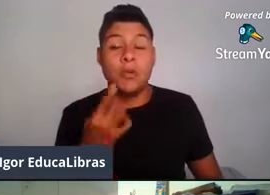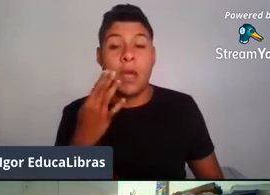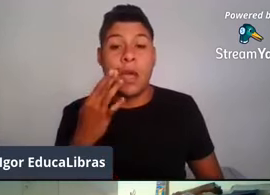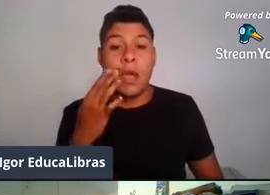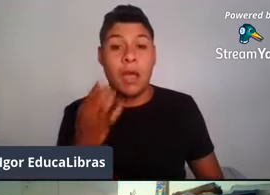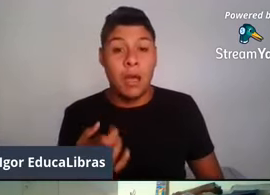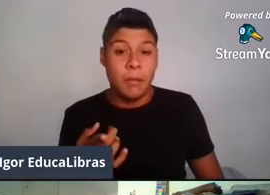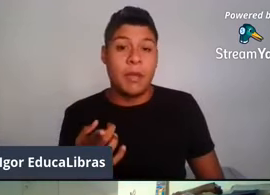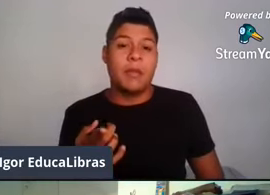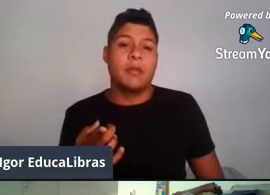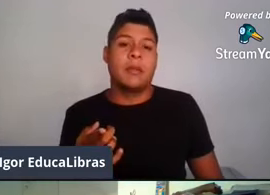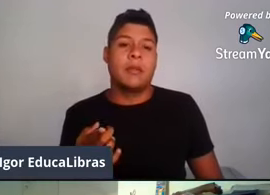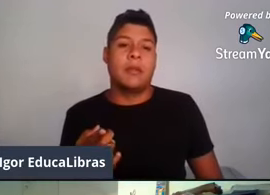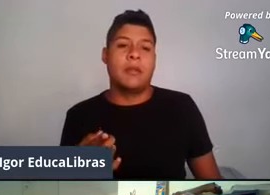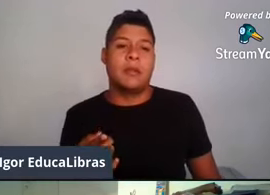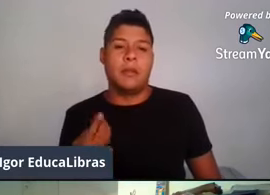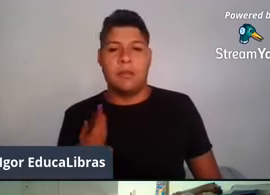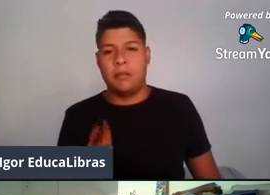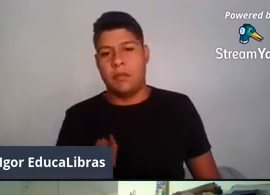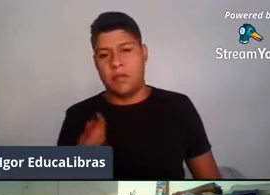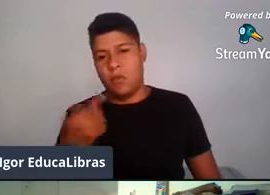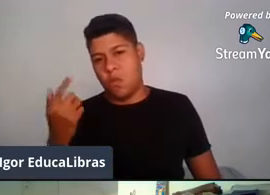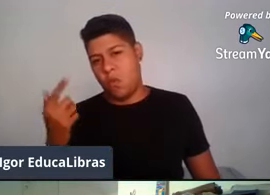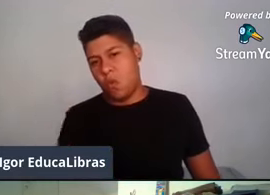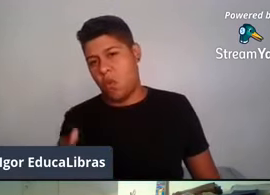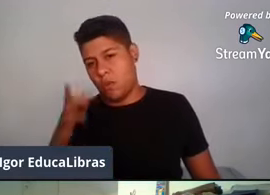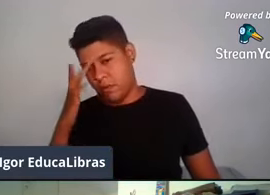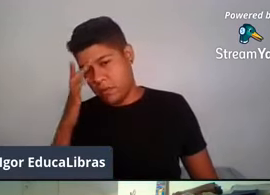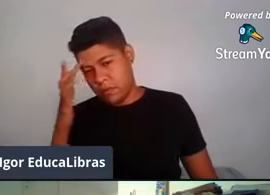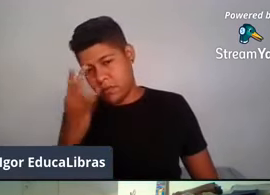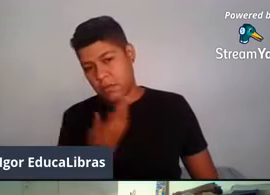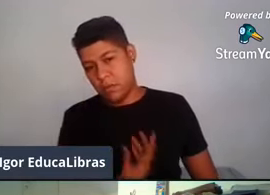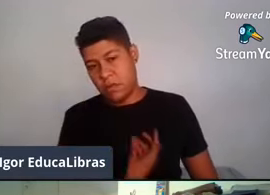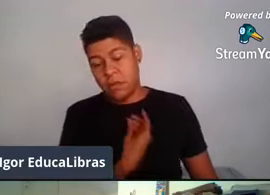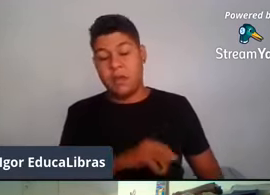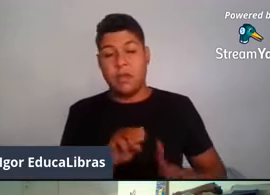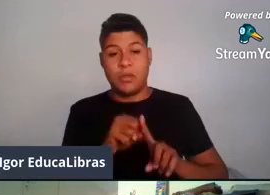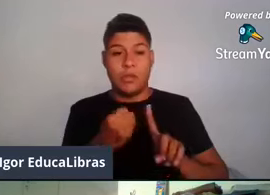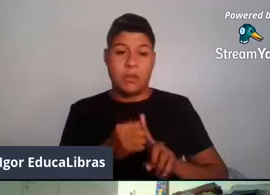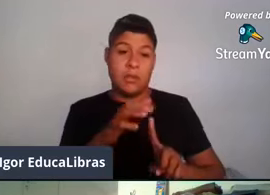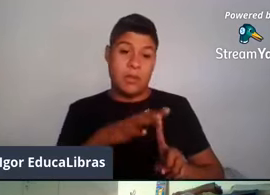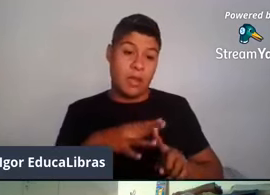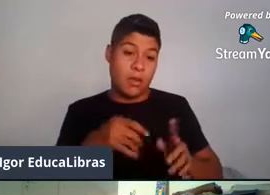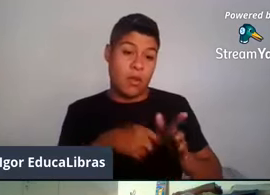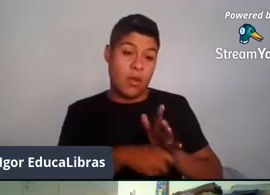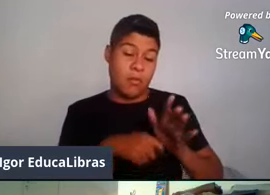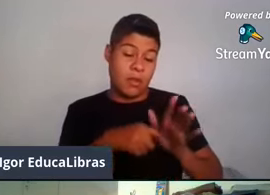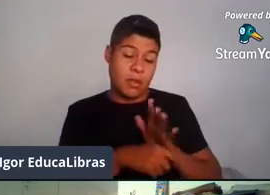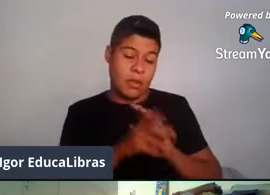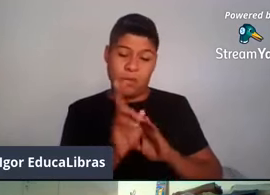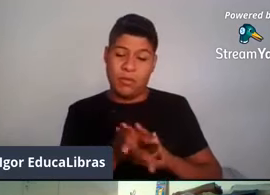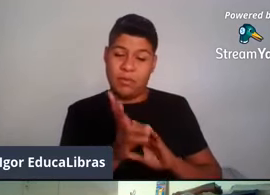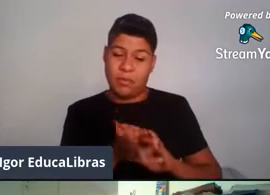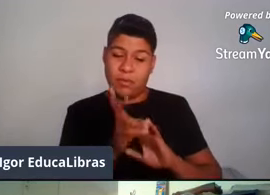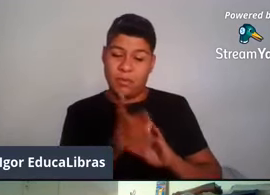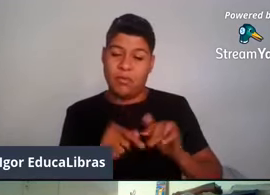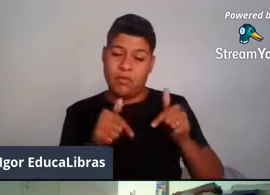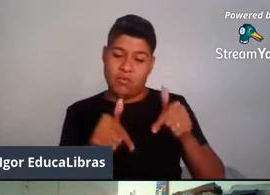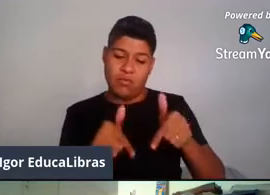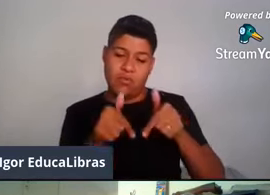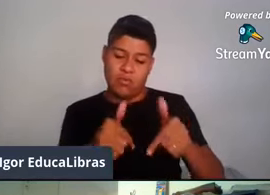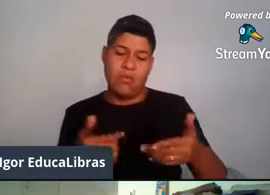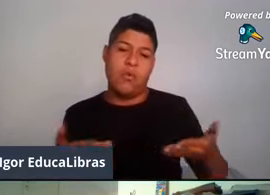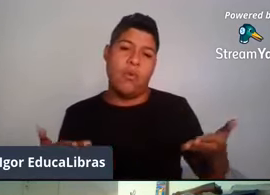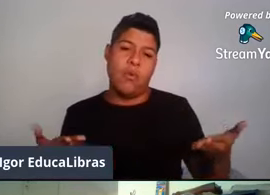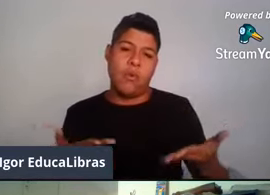o Tafter, não é a Débora que estão lá, são outros promotores, promotoras, mas a sociedade vai lá e vai obrigar que eles continuem atuando como estão atuando hoje.